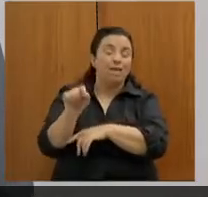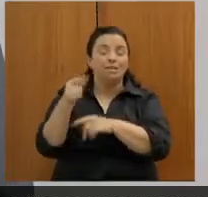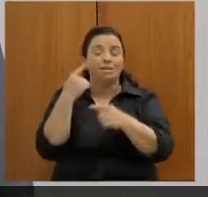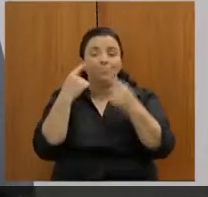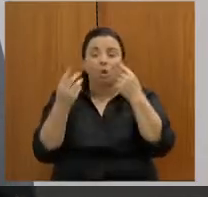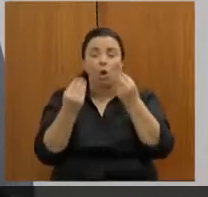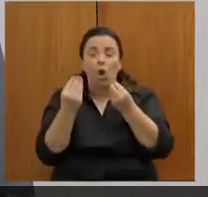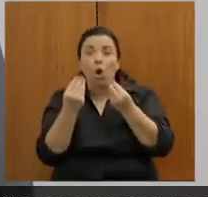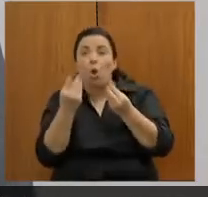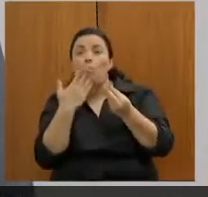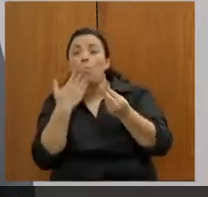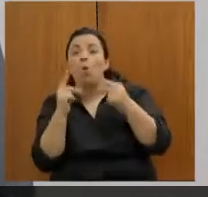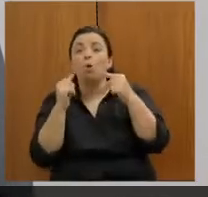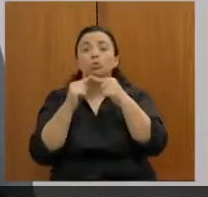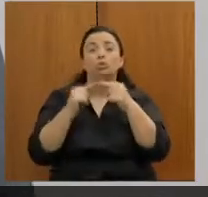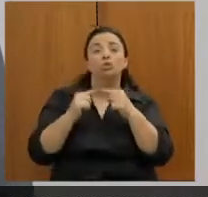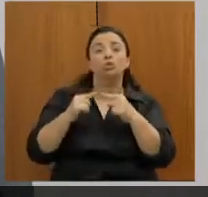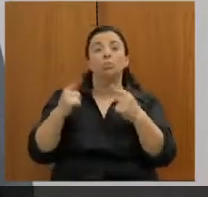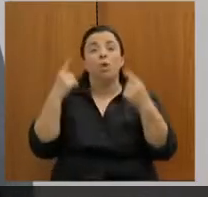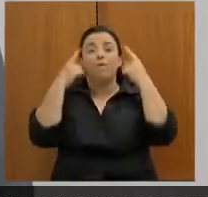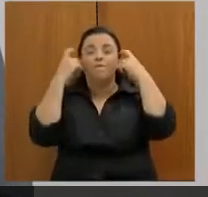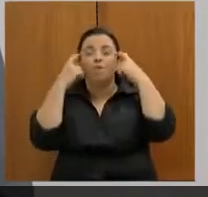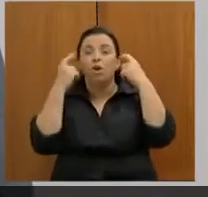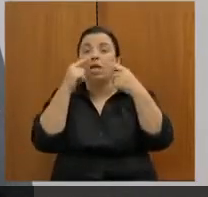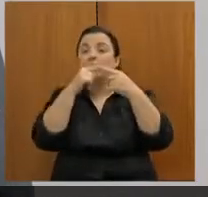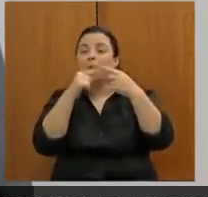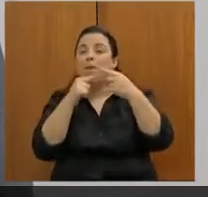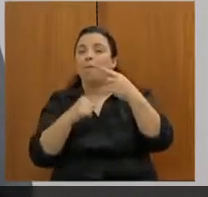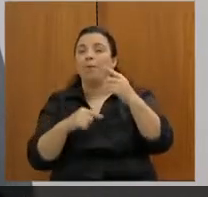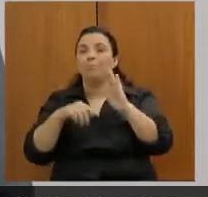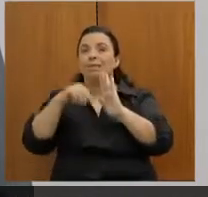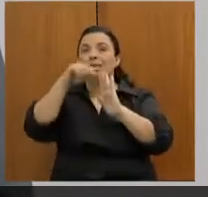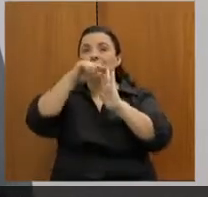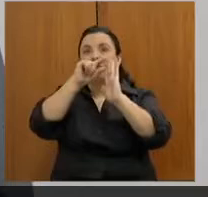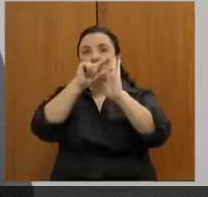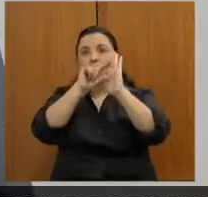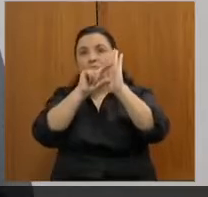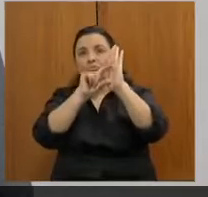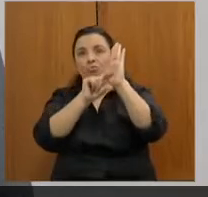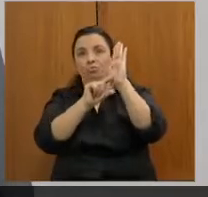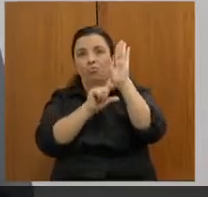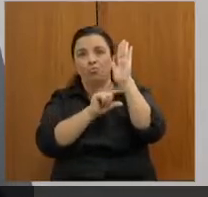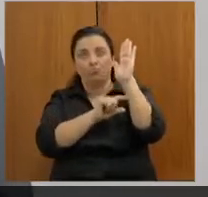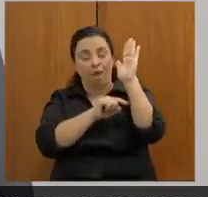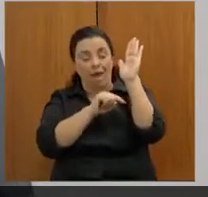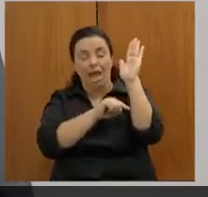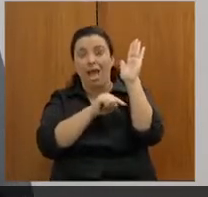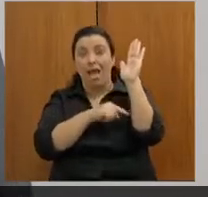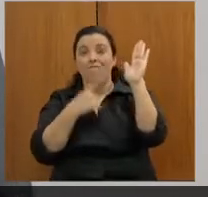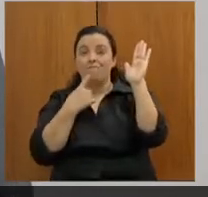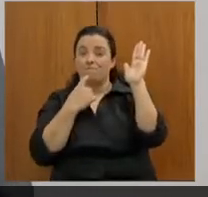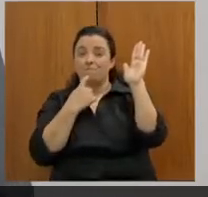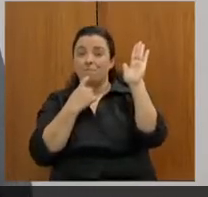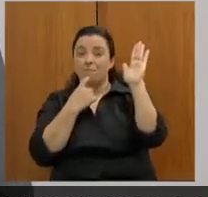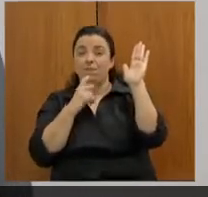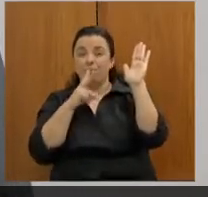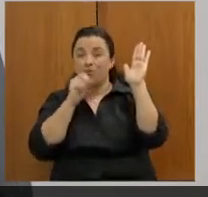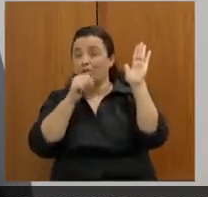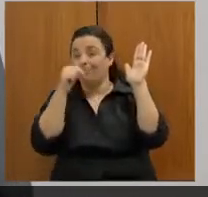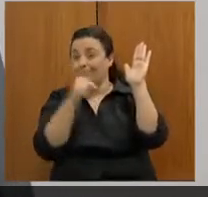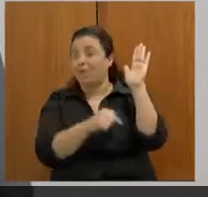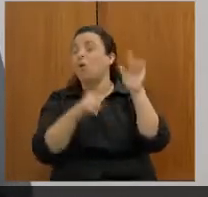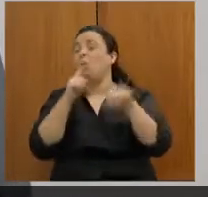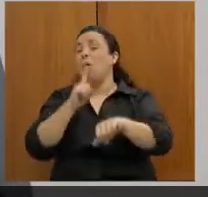violência e quando vai chegando aqui no espaço mais vermelho ao momento indiscutivelmente dessas mulheres